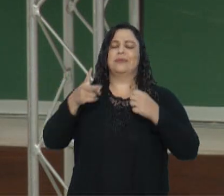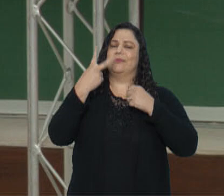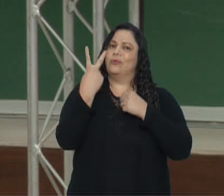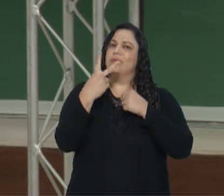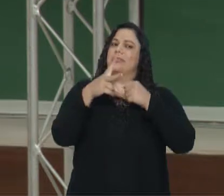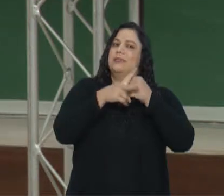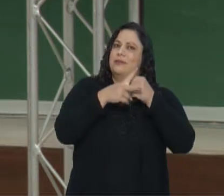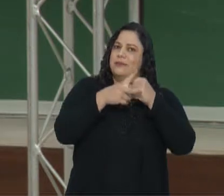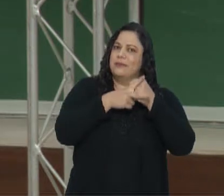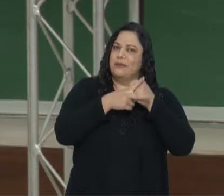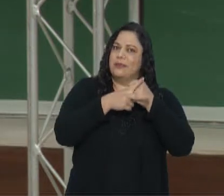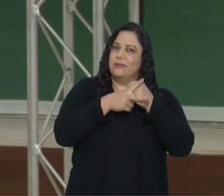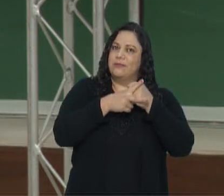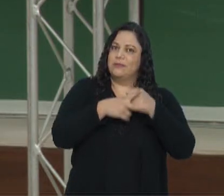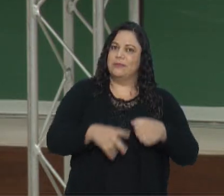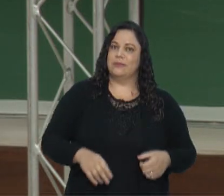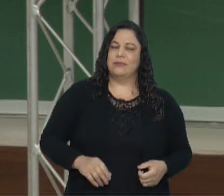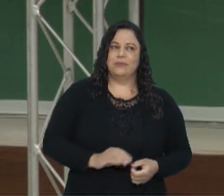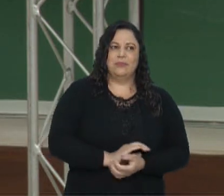tá?